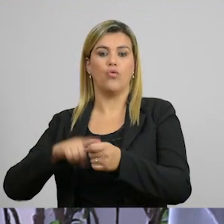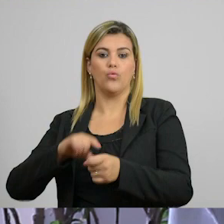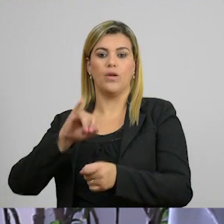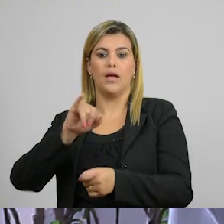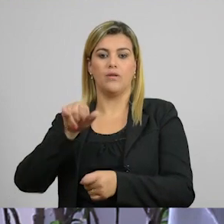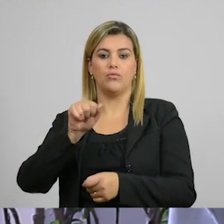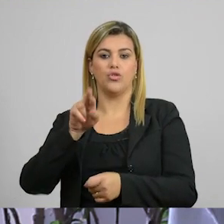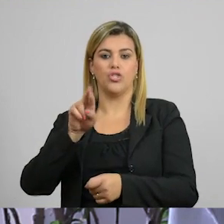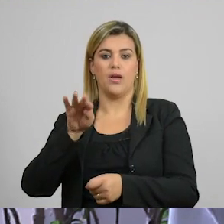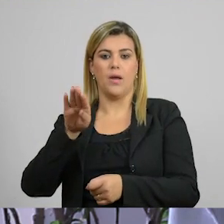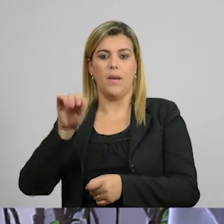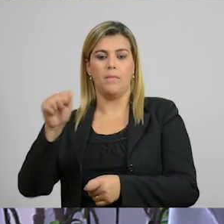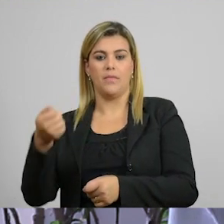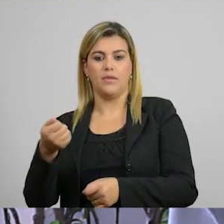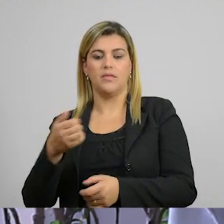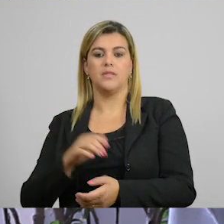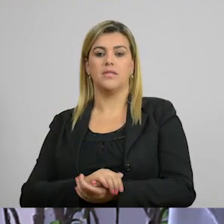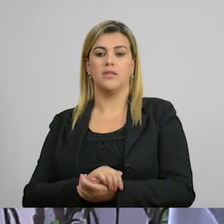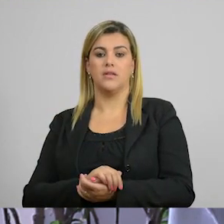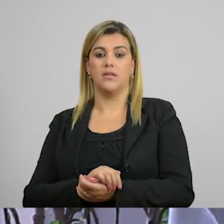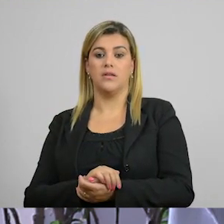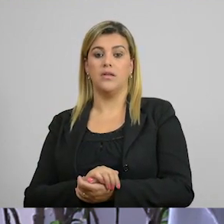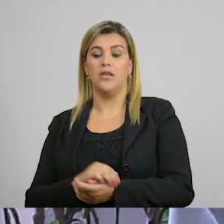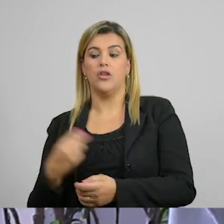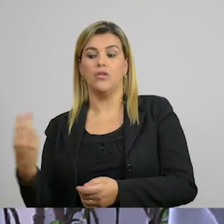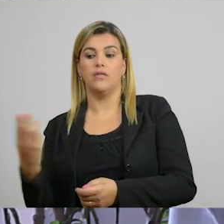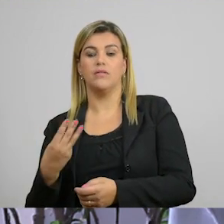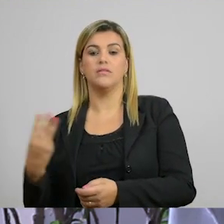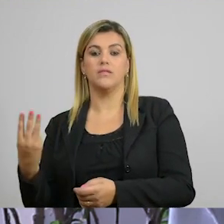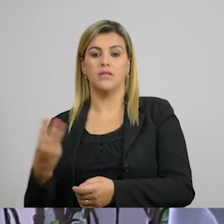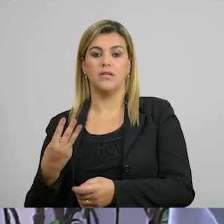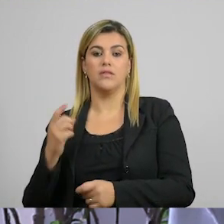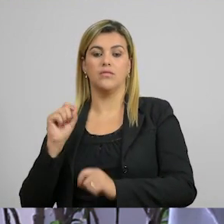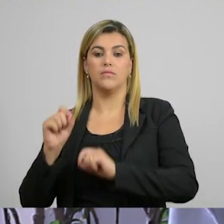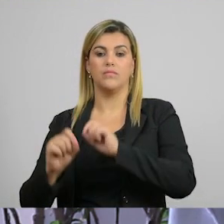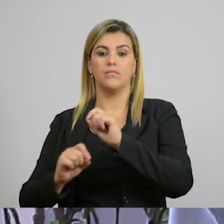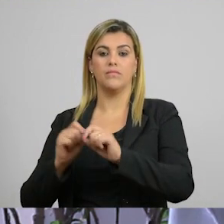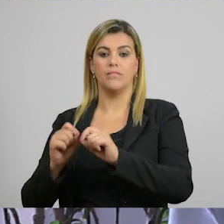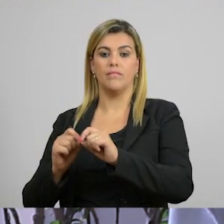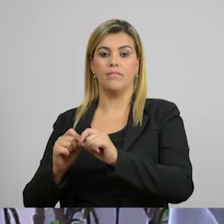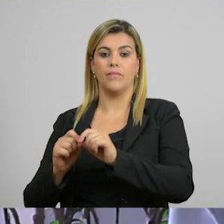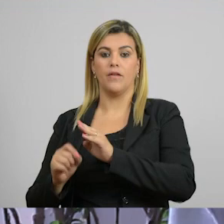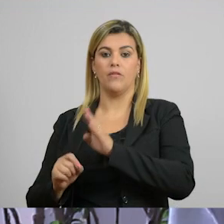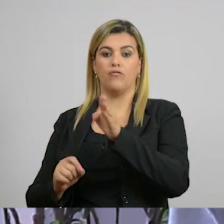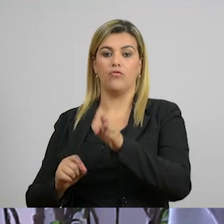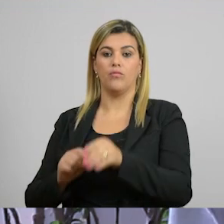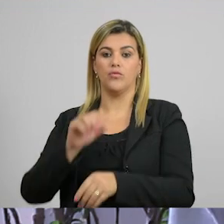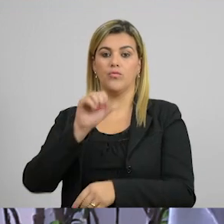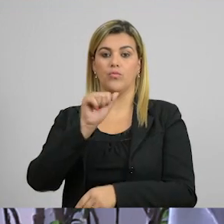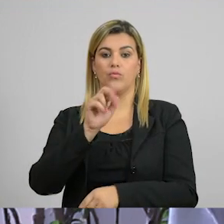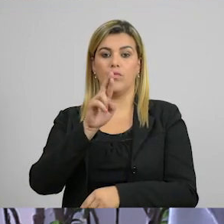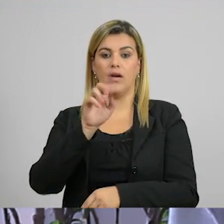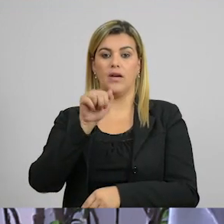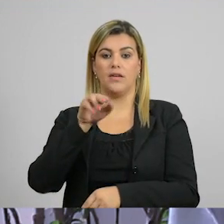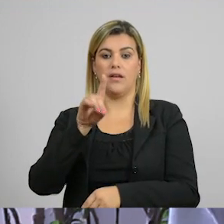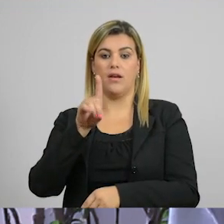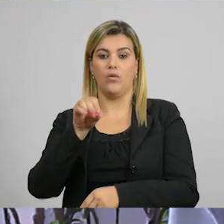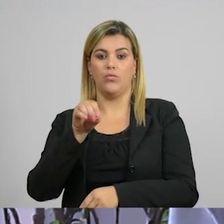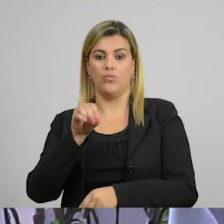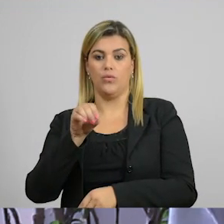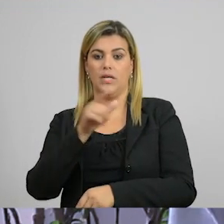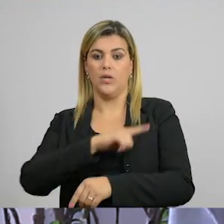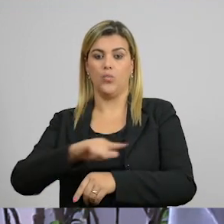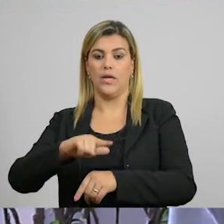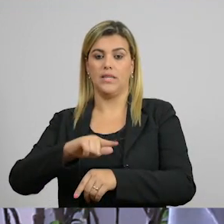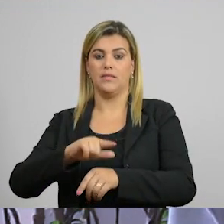voltamos ao Jarbas Passarinho e junto com o Jarbas Passarinho fomos para o Arnaldo Prieto, era